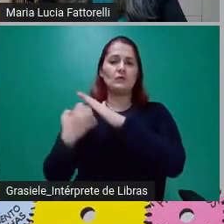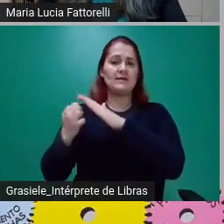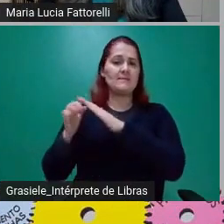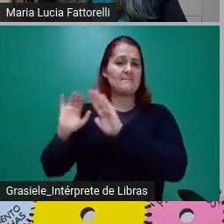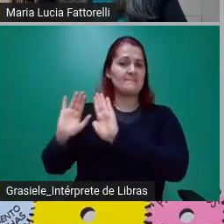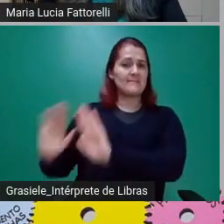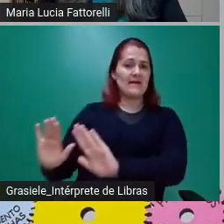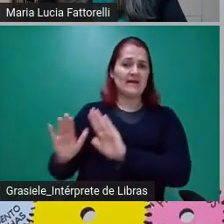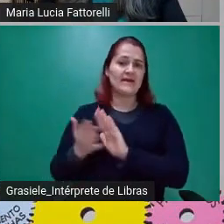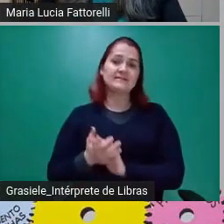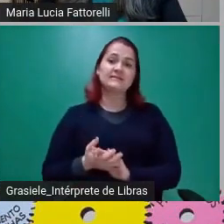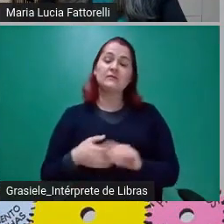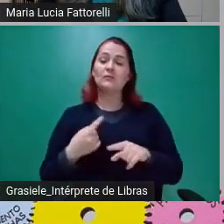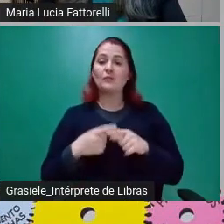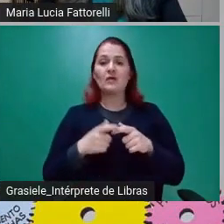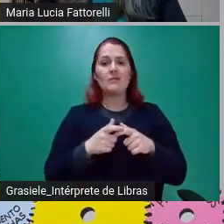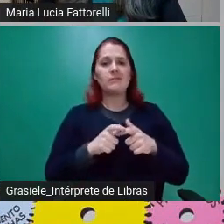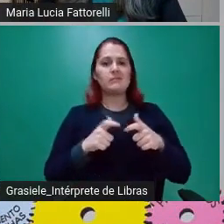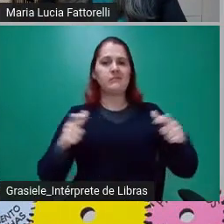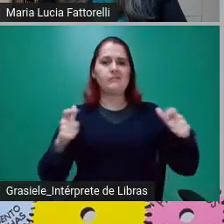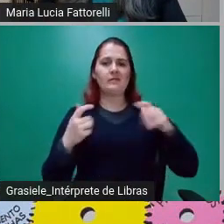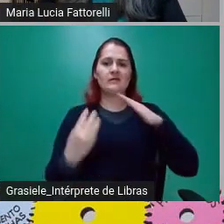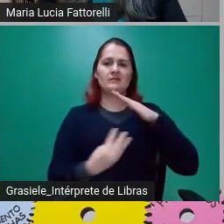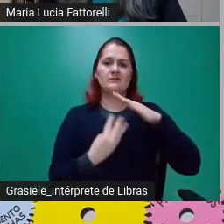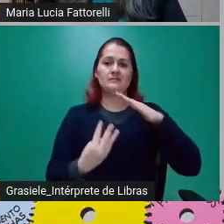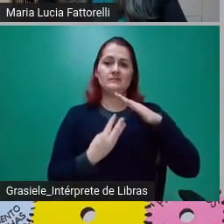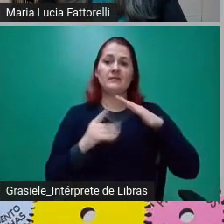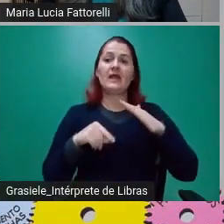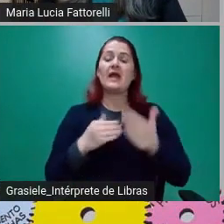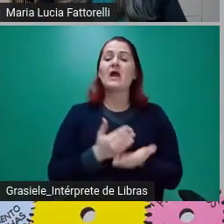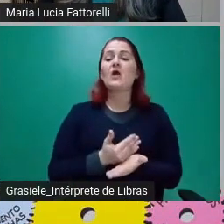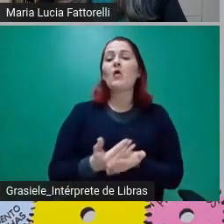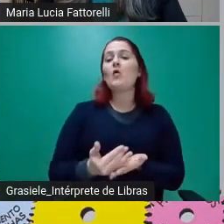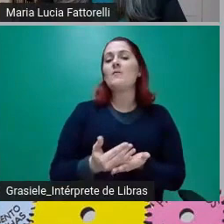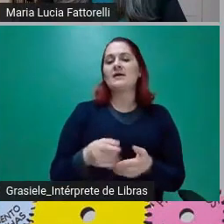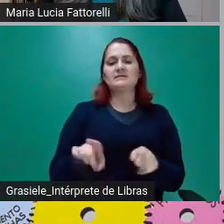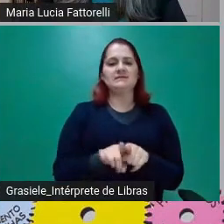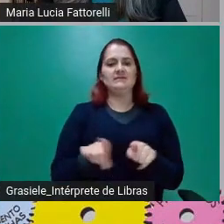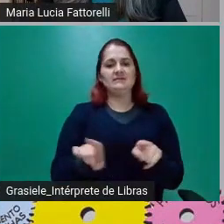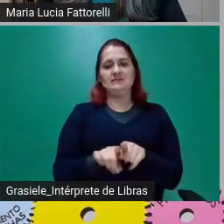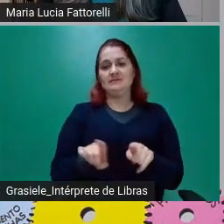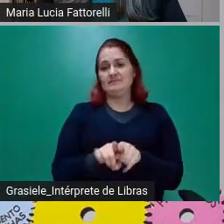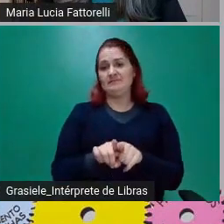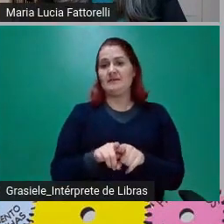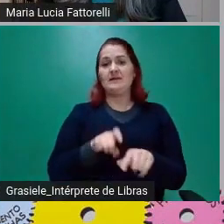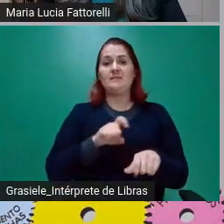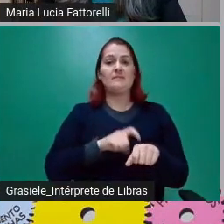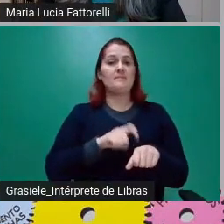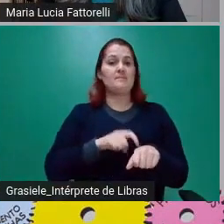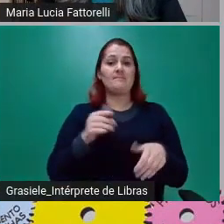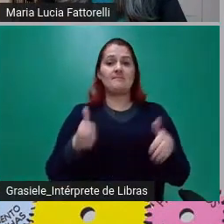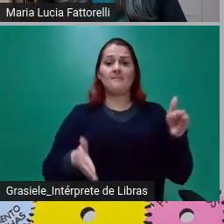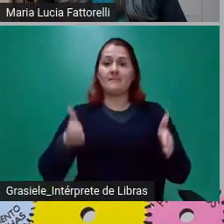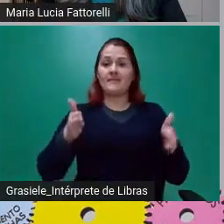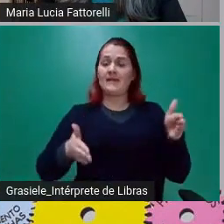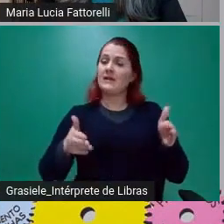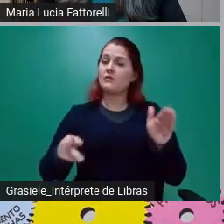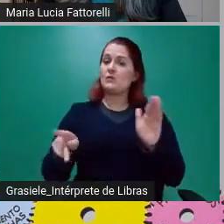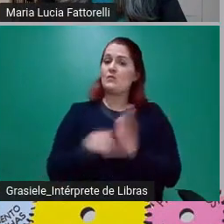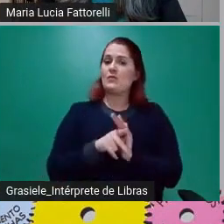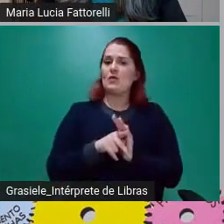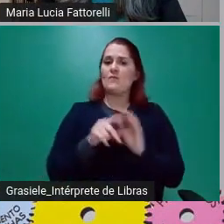terceirização ampla, geral e restrita é que permite a pejotização, por exemplo, né? Em que o trabalhador, aí, para